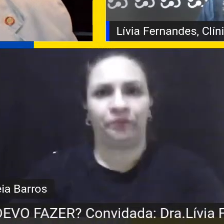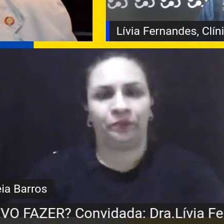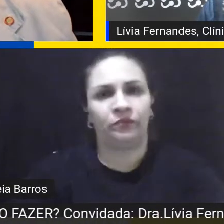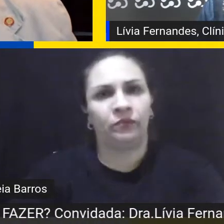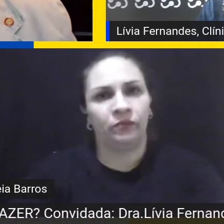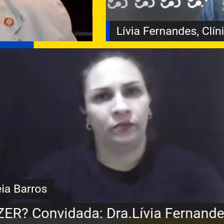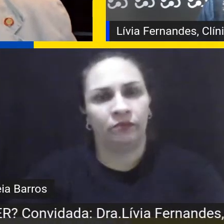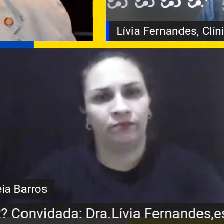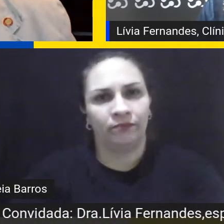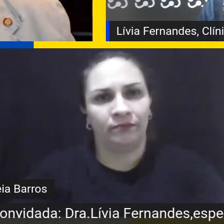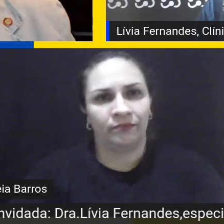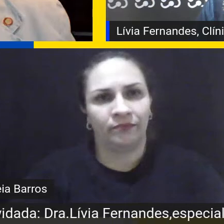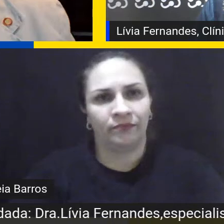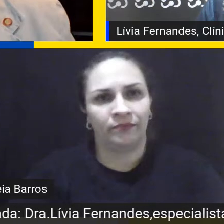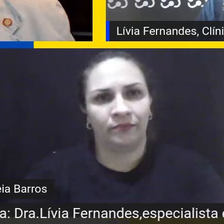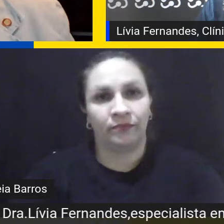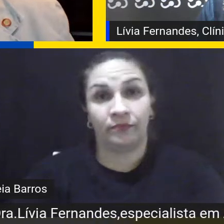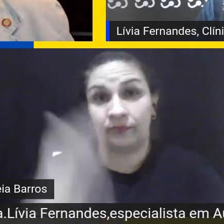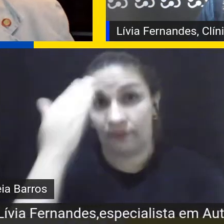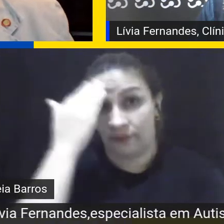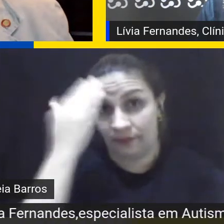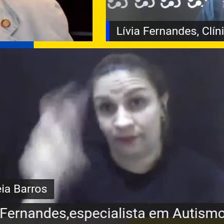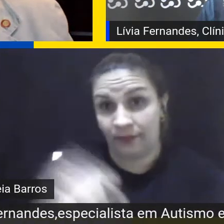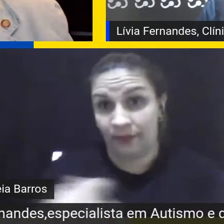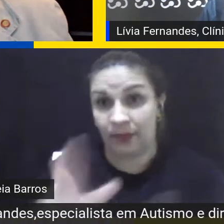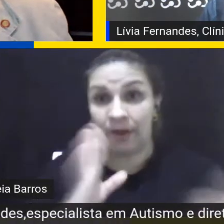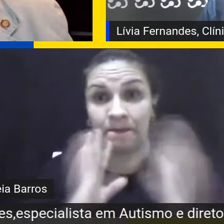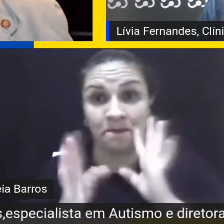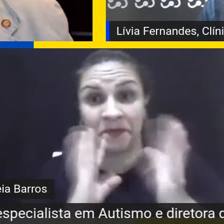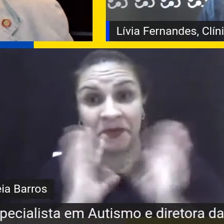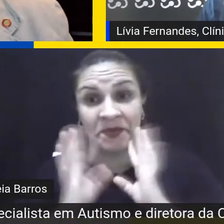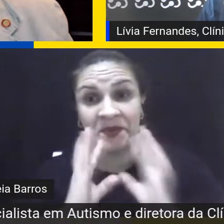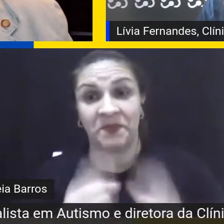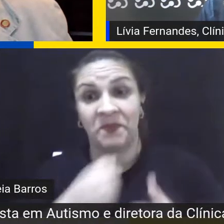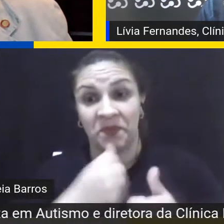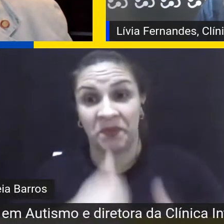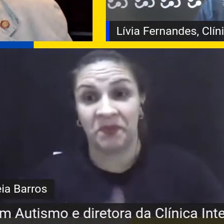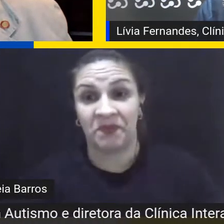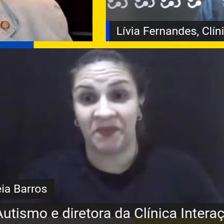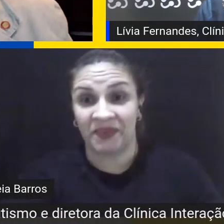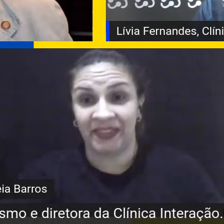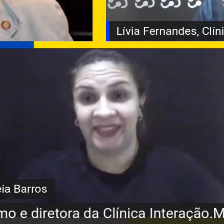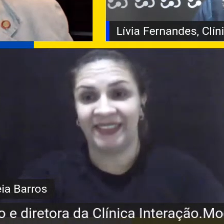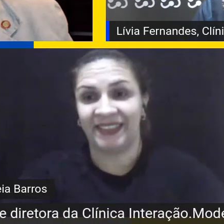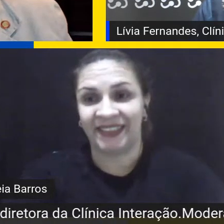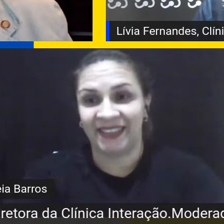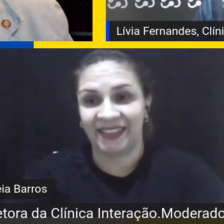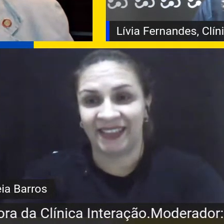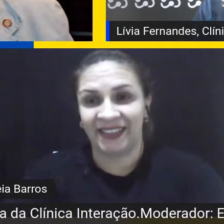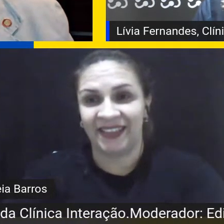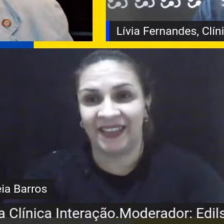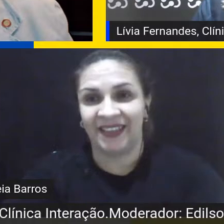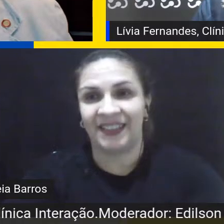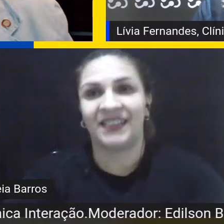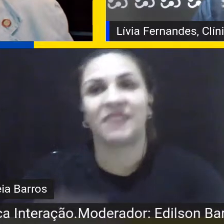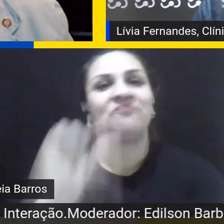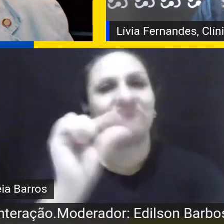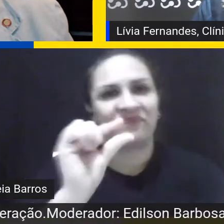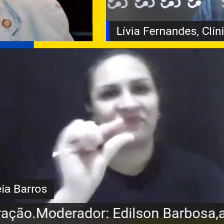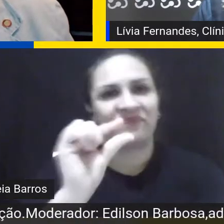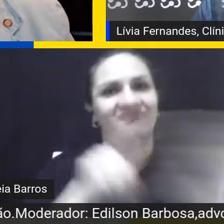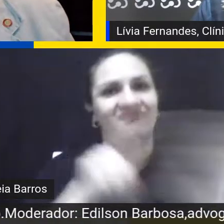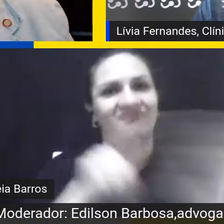Agradecer a todos que estão aí na nossa live. Eu estou vendo aqui que tem várias perguntas. Daqui a pouco vocês vão